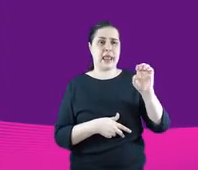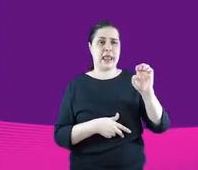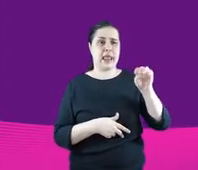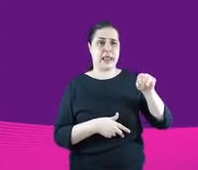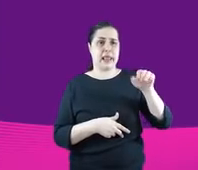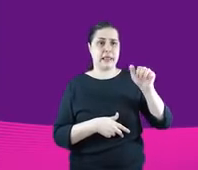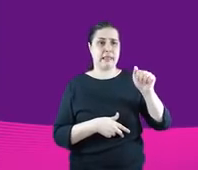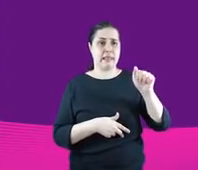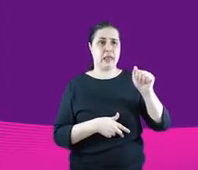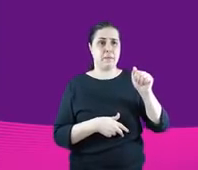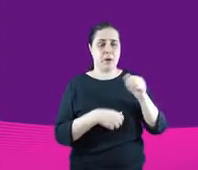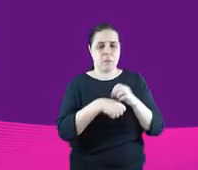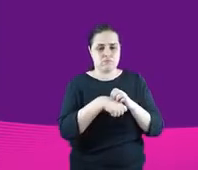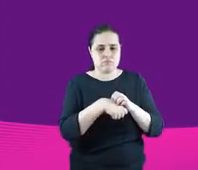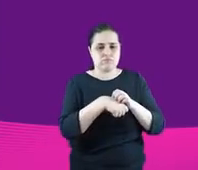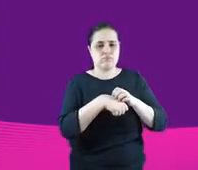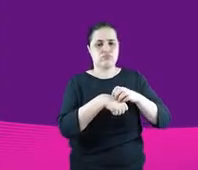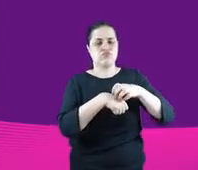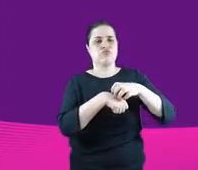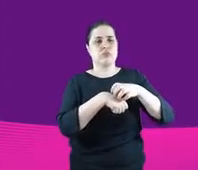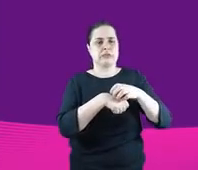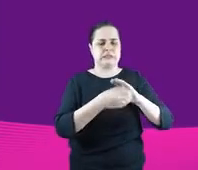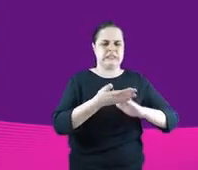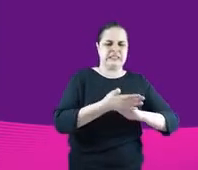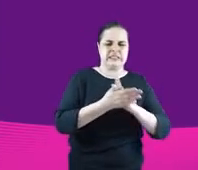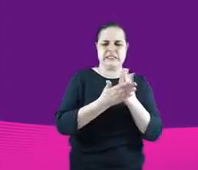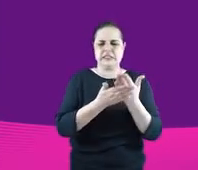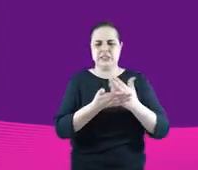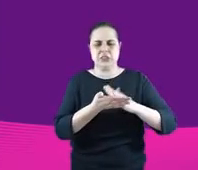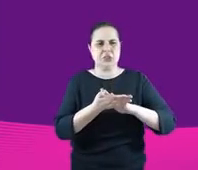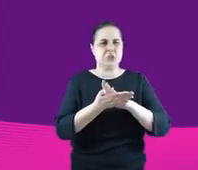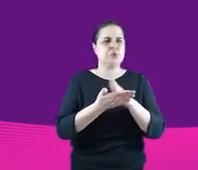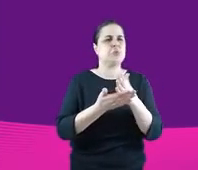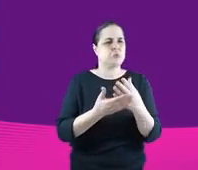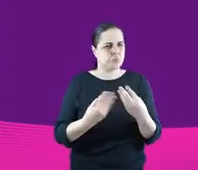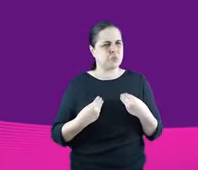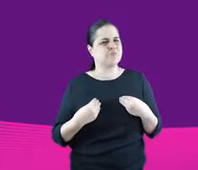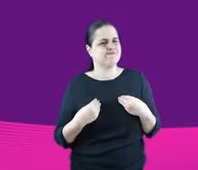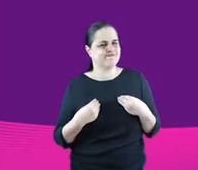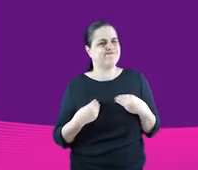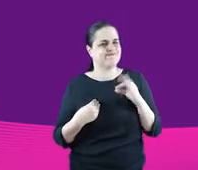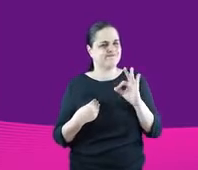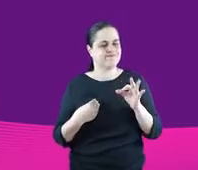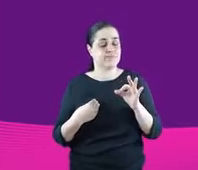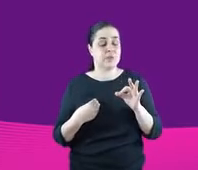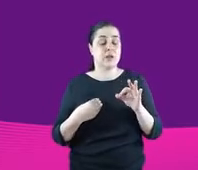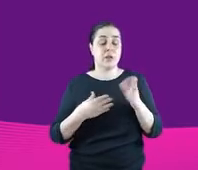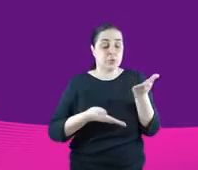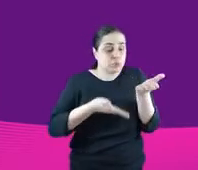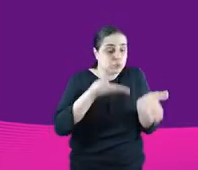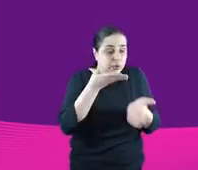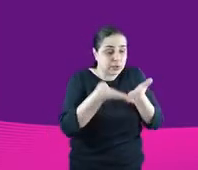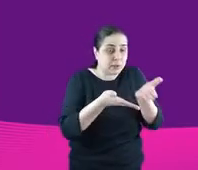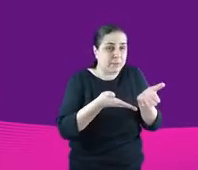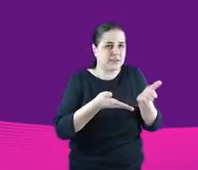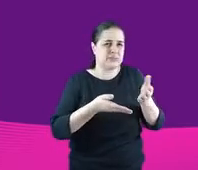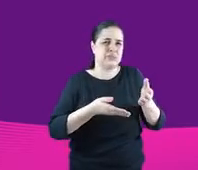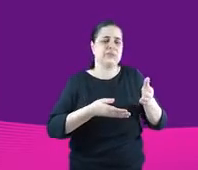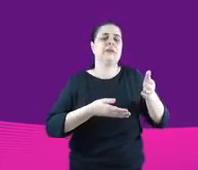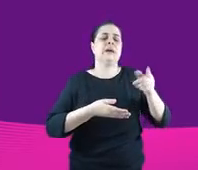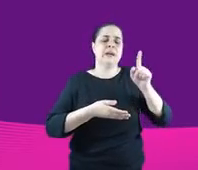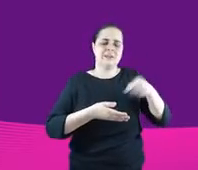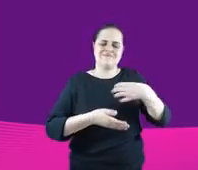incomoda muito a paciente e que também tem um manejo de tratamento extremamente difícil, né, com